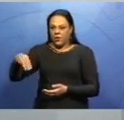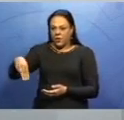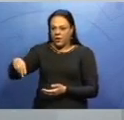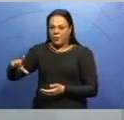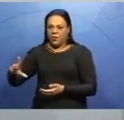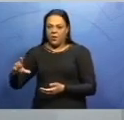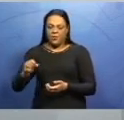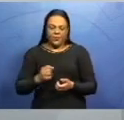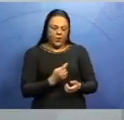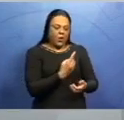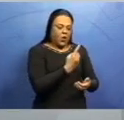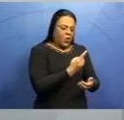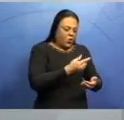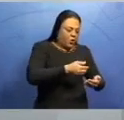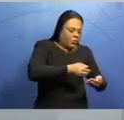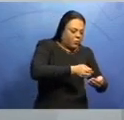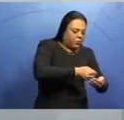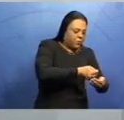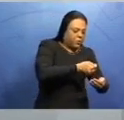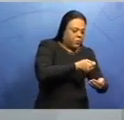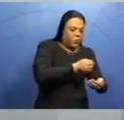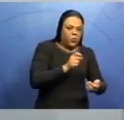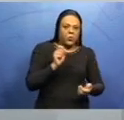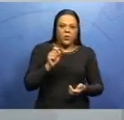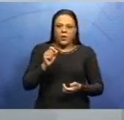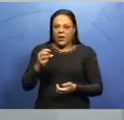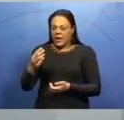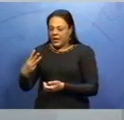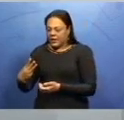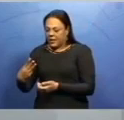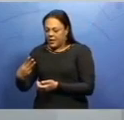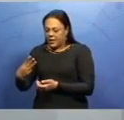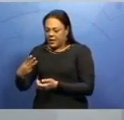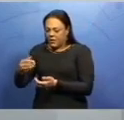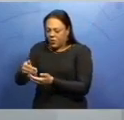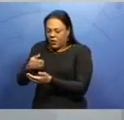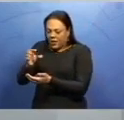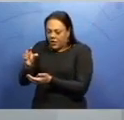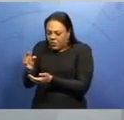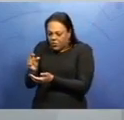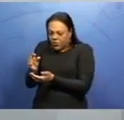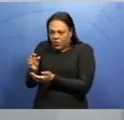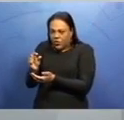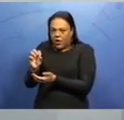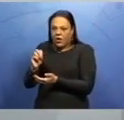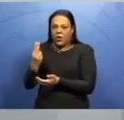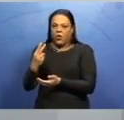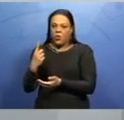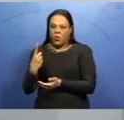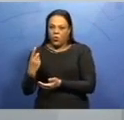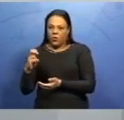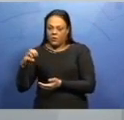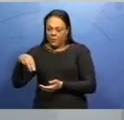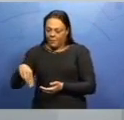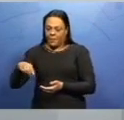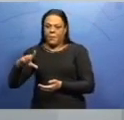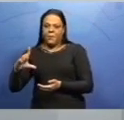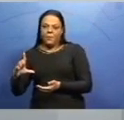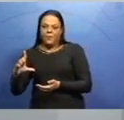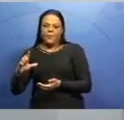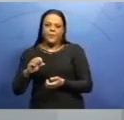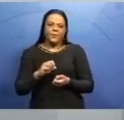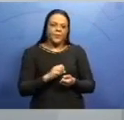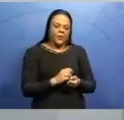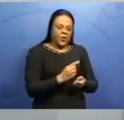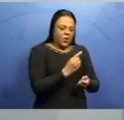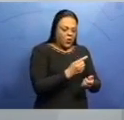sopa corresponde a 3 colheres de chá ou 15 ml. Uma colher de chá, 1/3